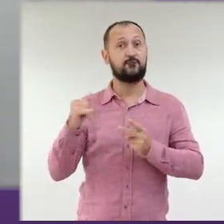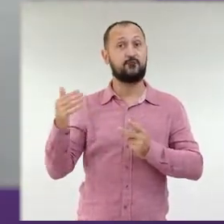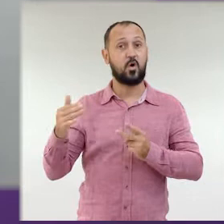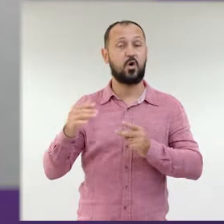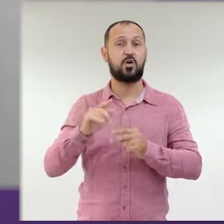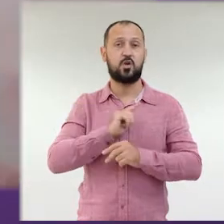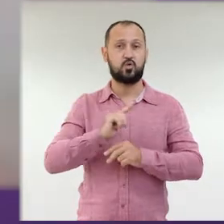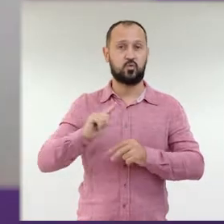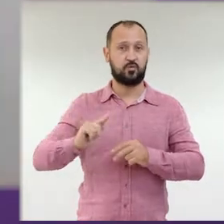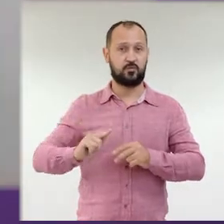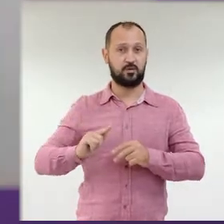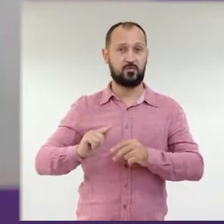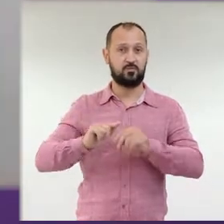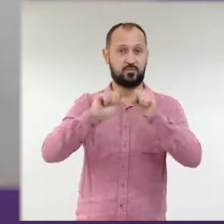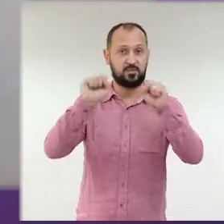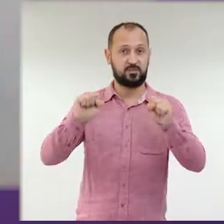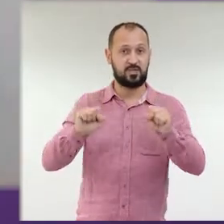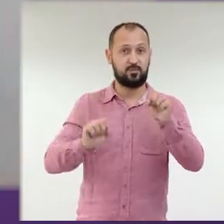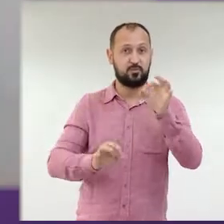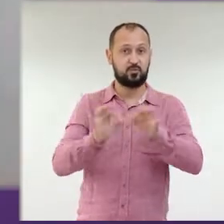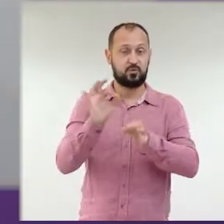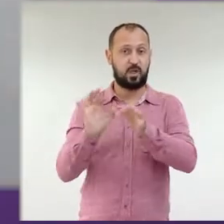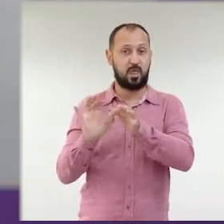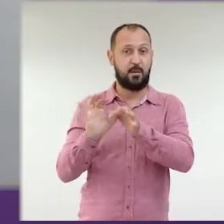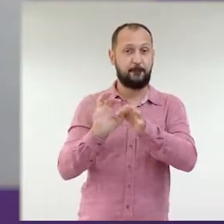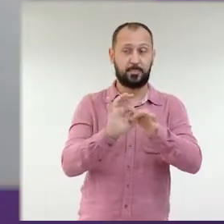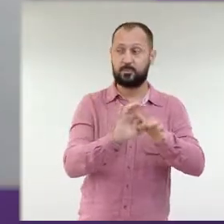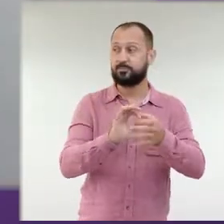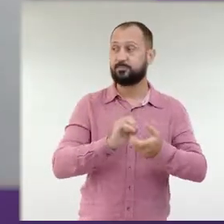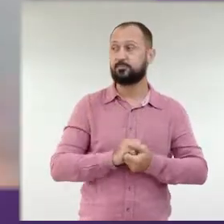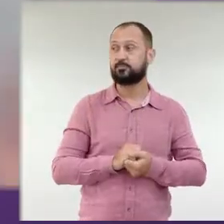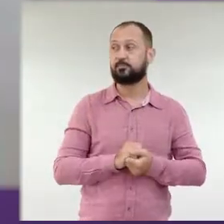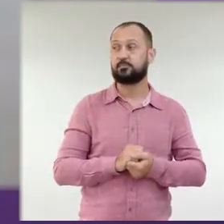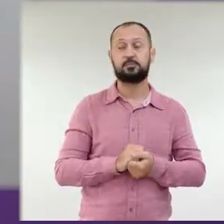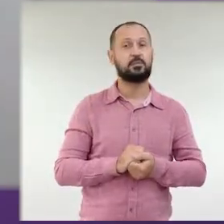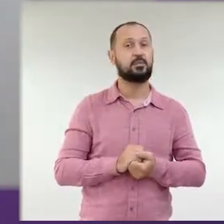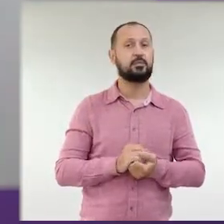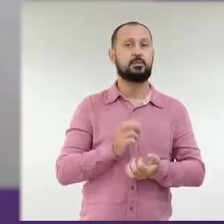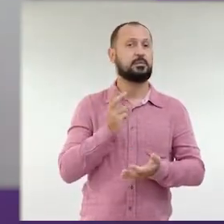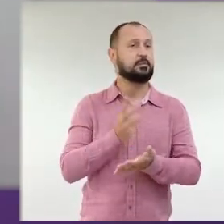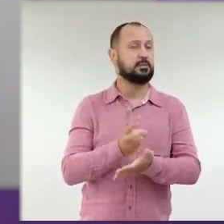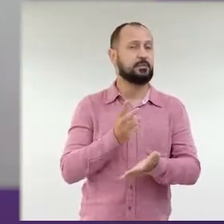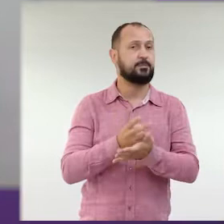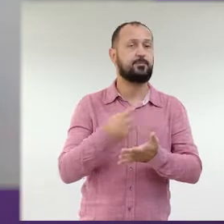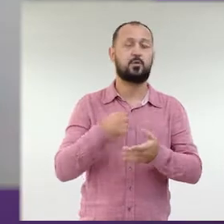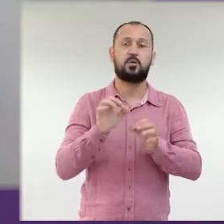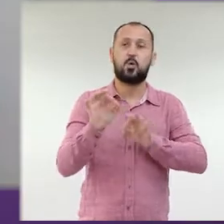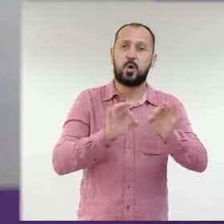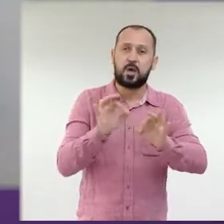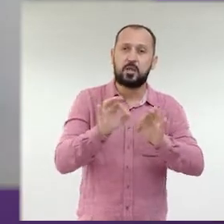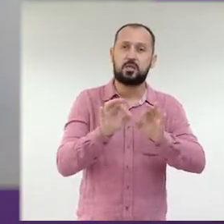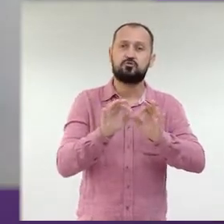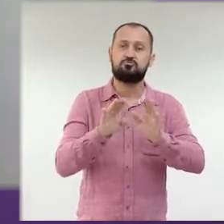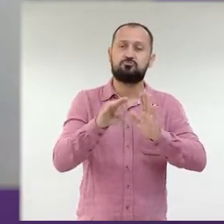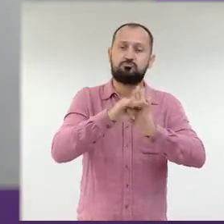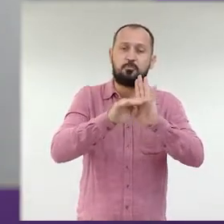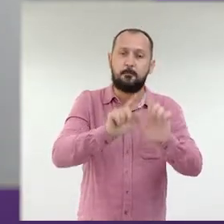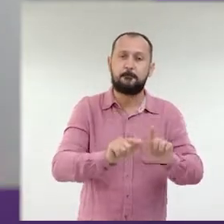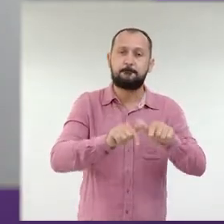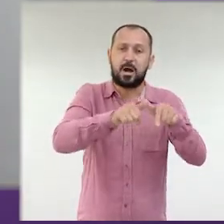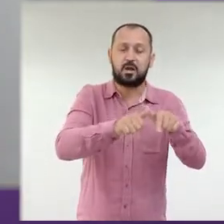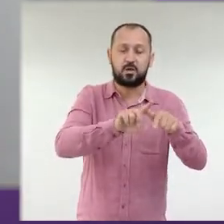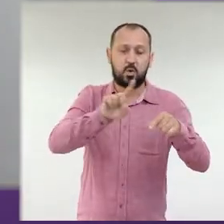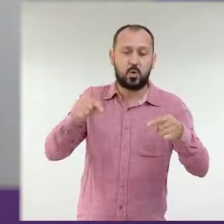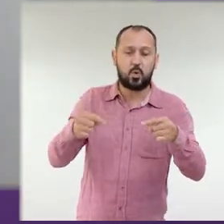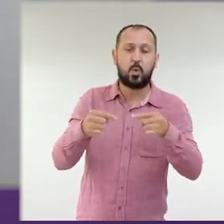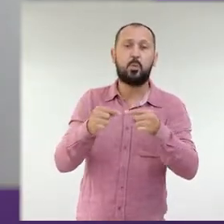segurança pública, principalmente, bastante integrada. Então, todas as nossas ações, elas também são construídas com